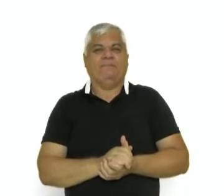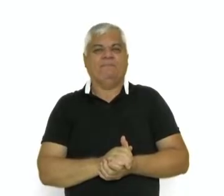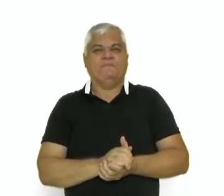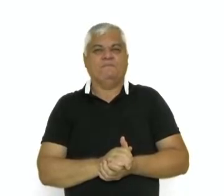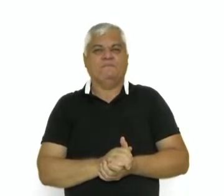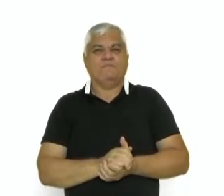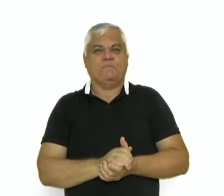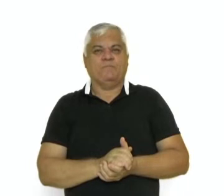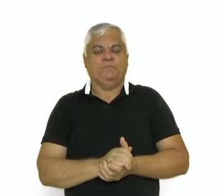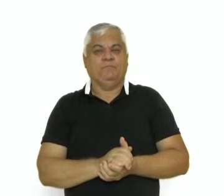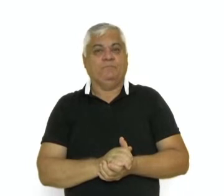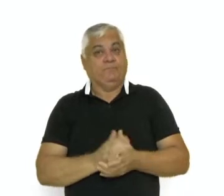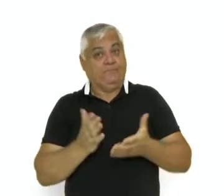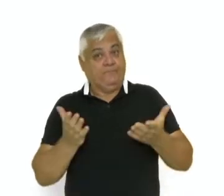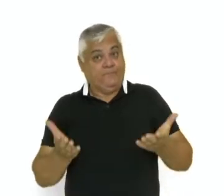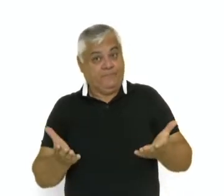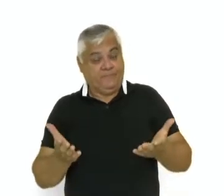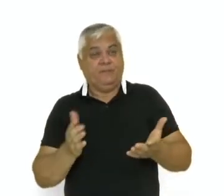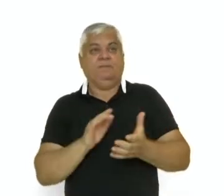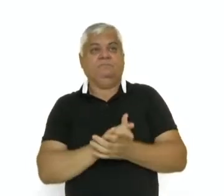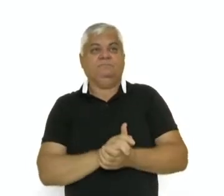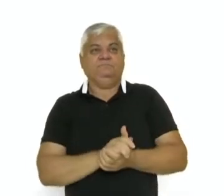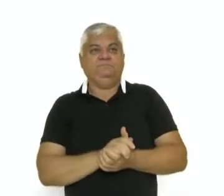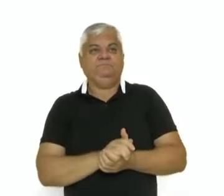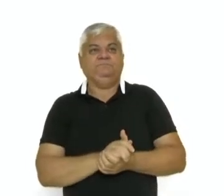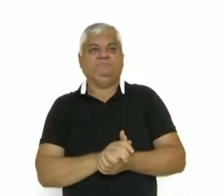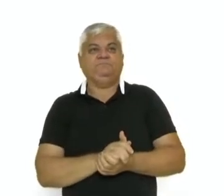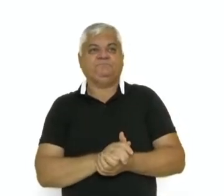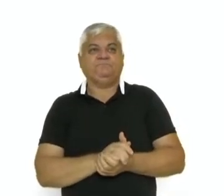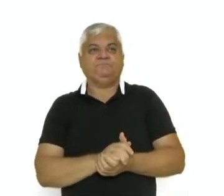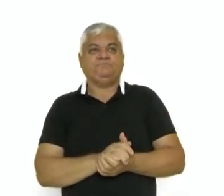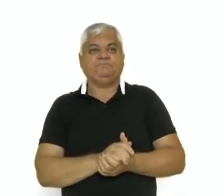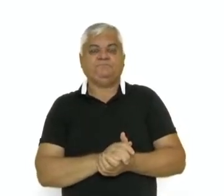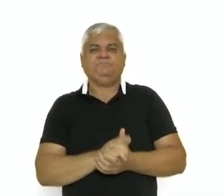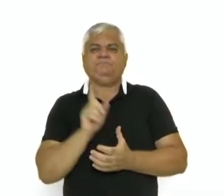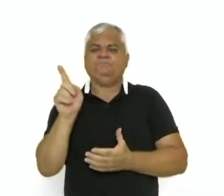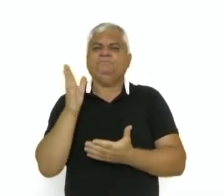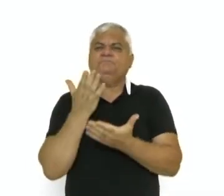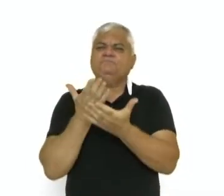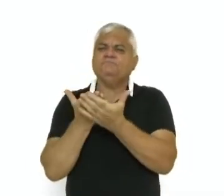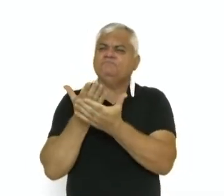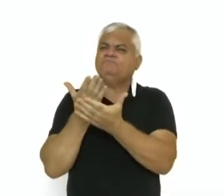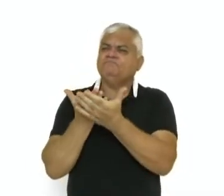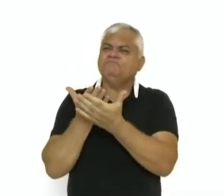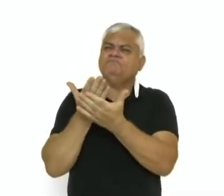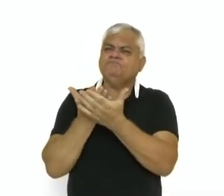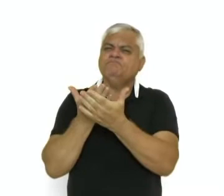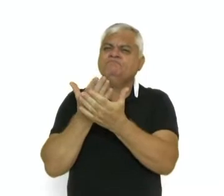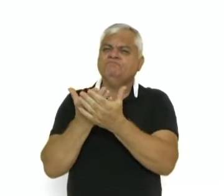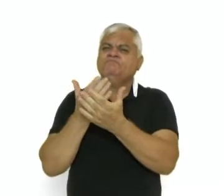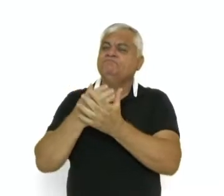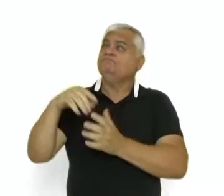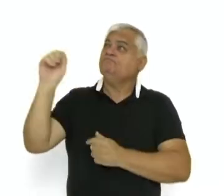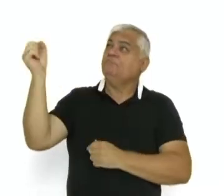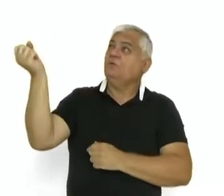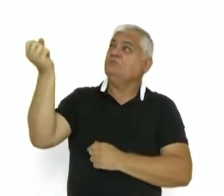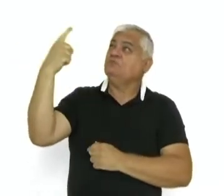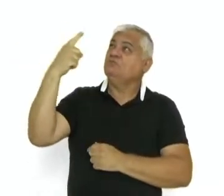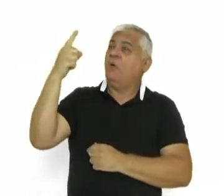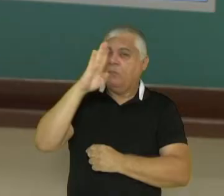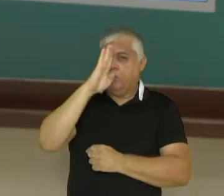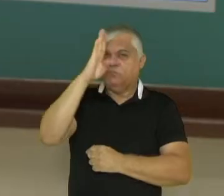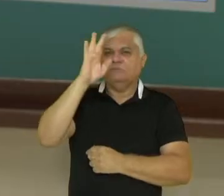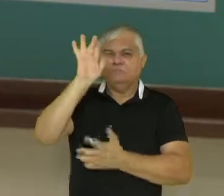baseando-se nessas observações, elaborando minuciosos cálculos matemáticos, concluiu-se que o Sol era o centro e não a